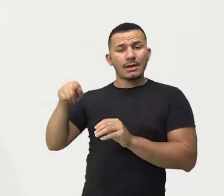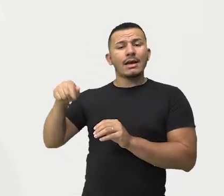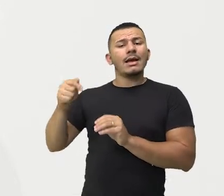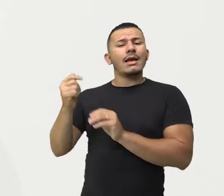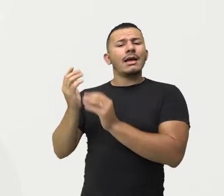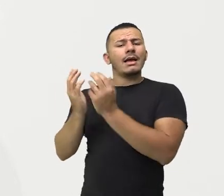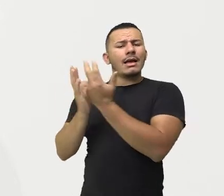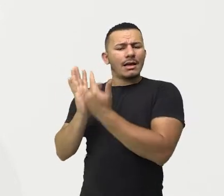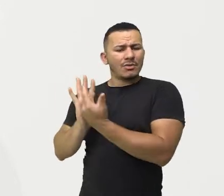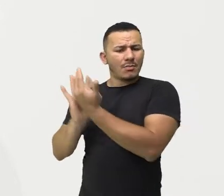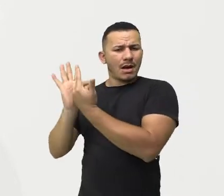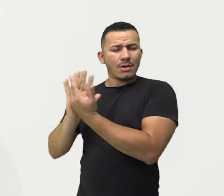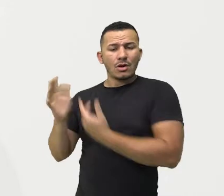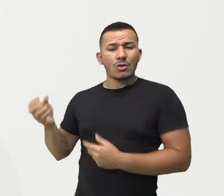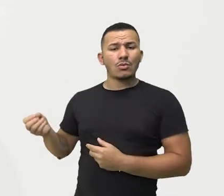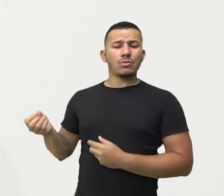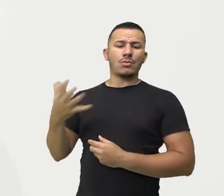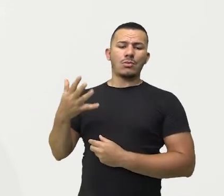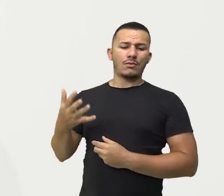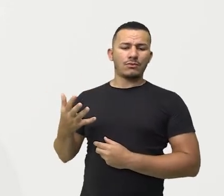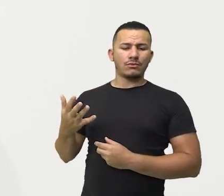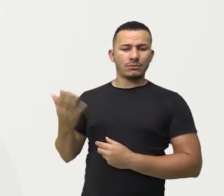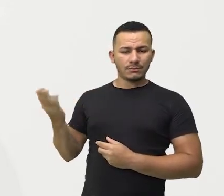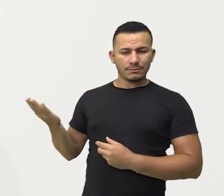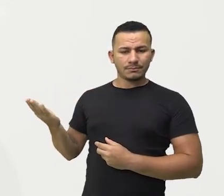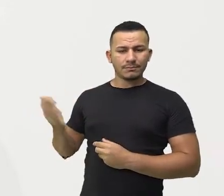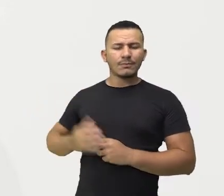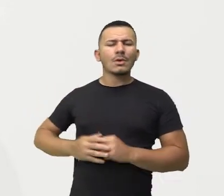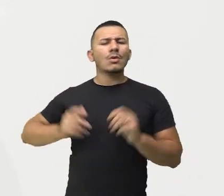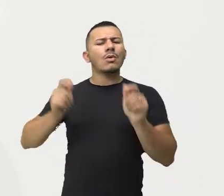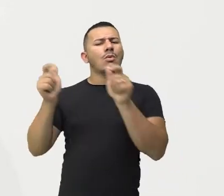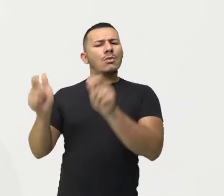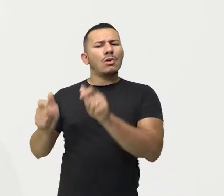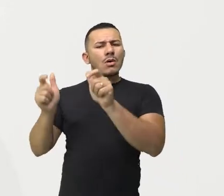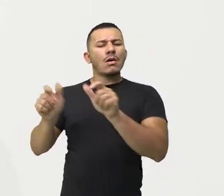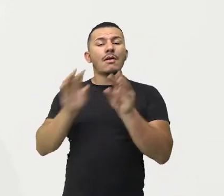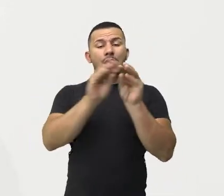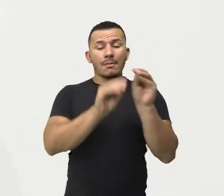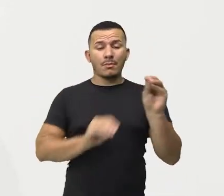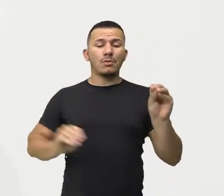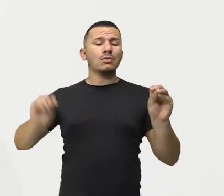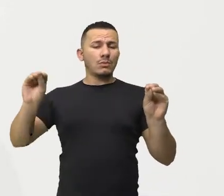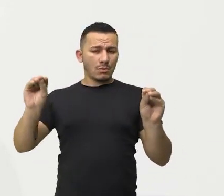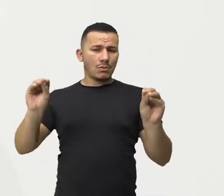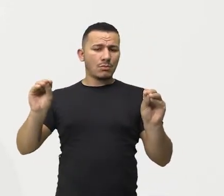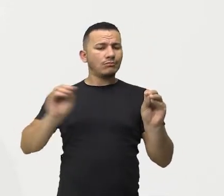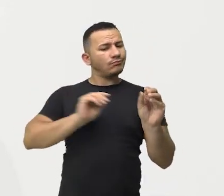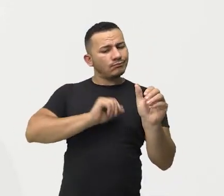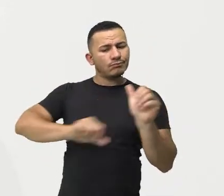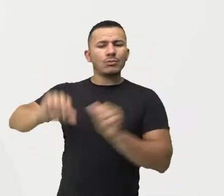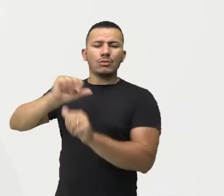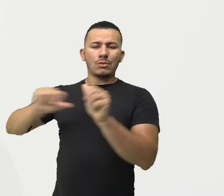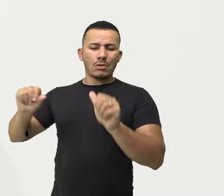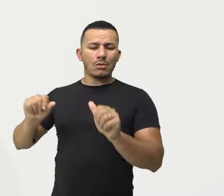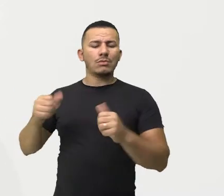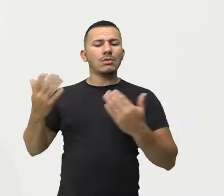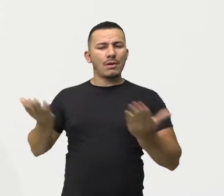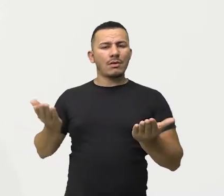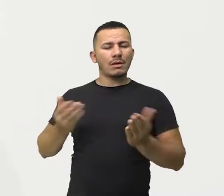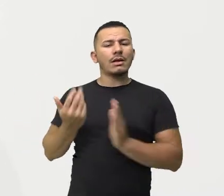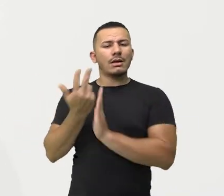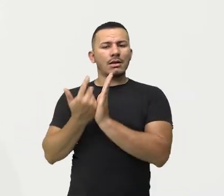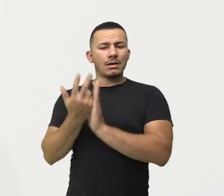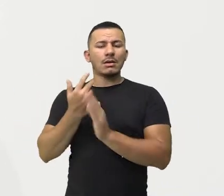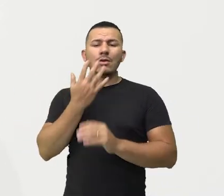figura até ocupar uma nova posição. Olha, qual foi a posição? Eu desloquei, botei para... E agora eu tenho a